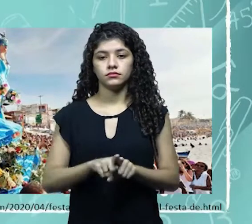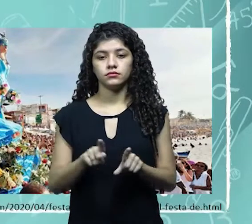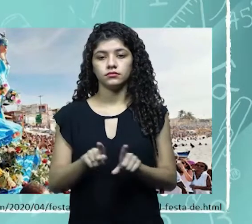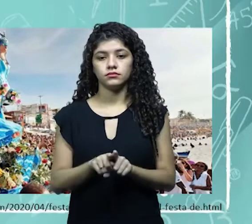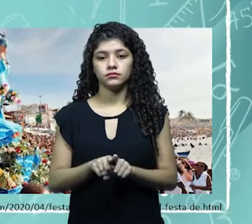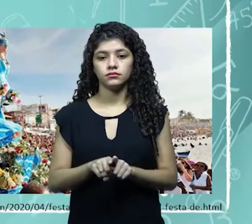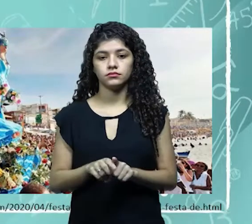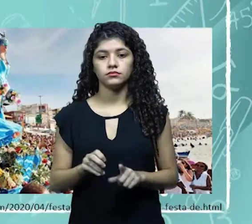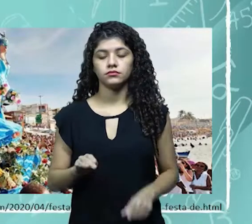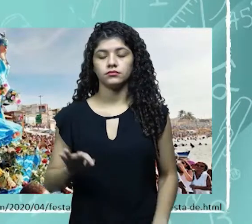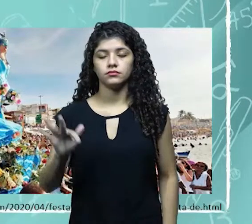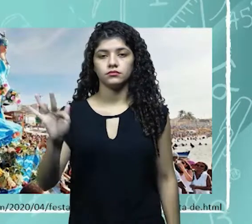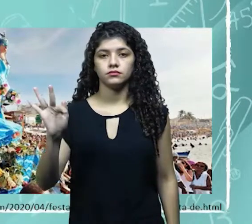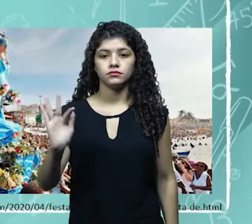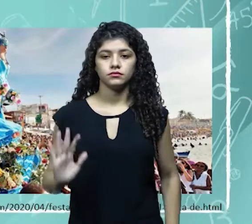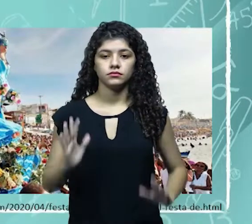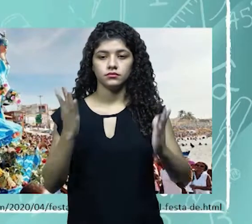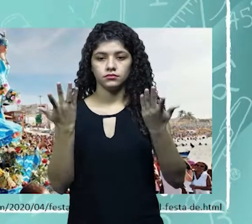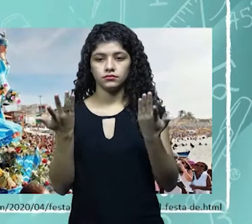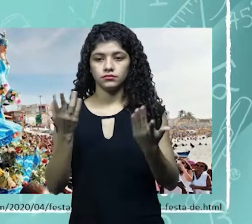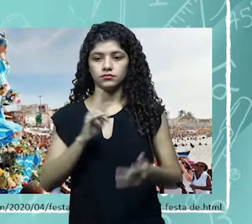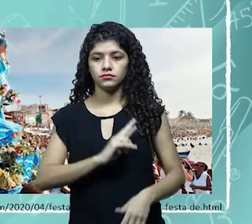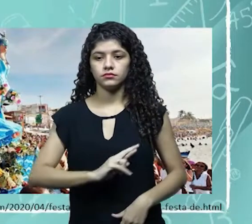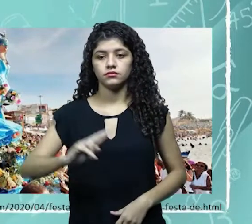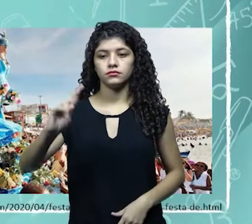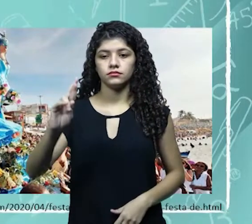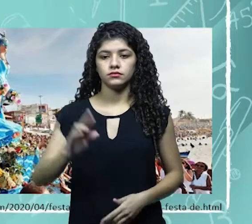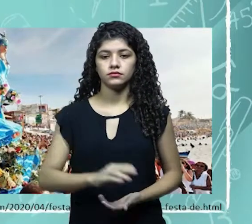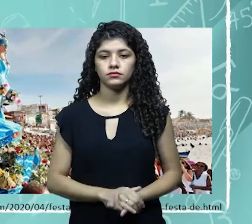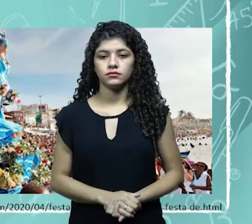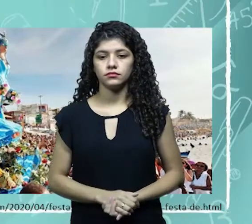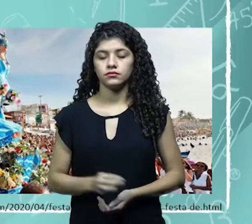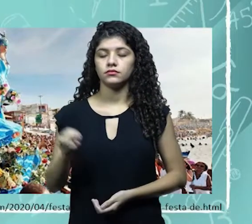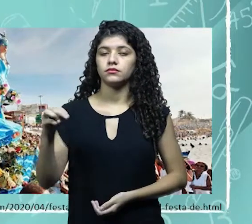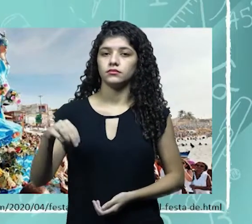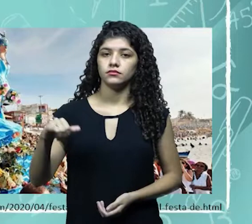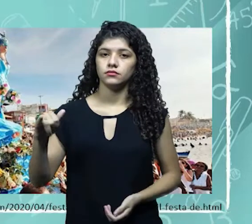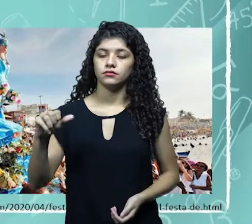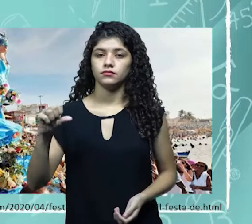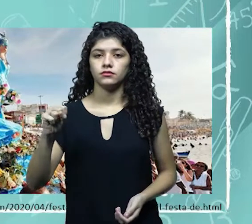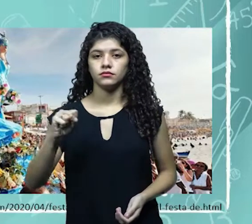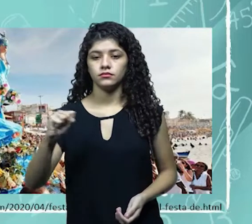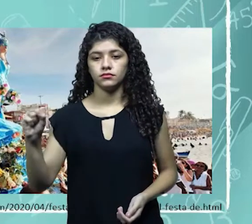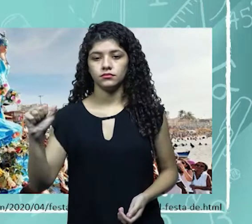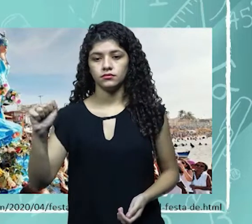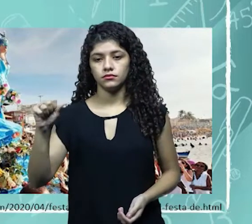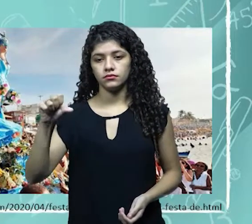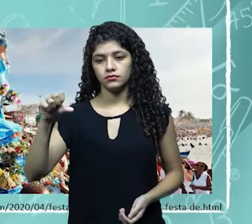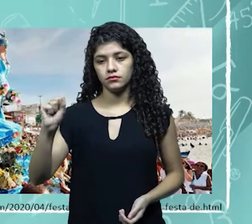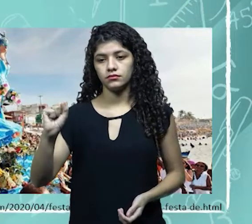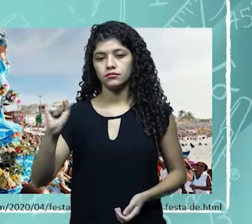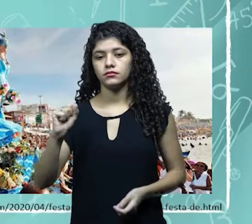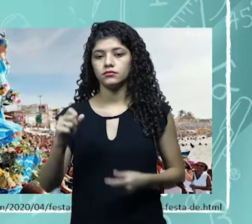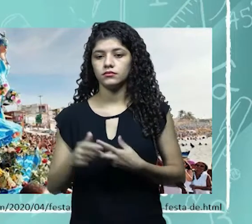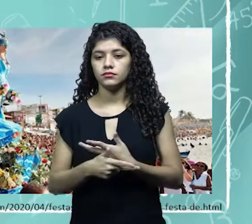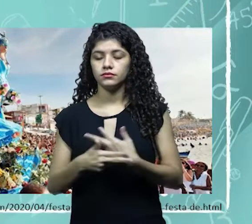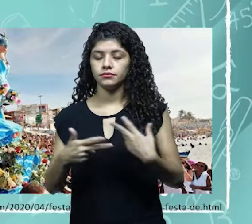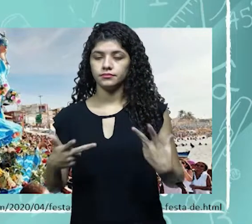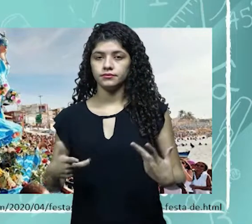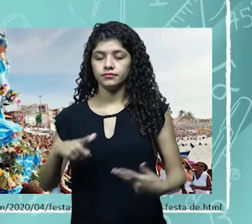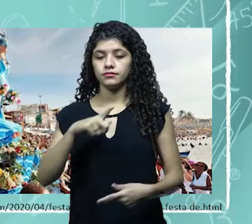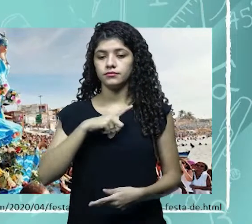de eventos religiosos além desse tem as festas religiosas né procissões missas visitas a